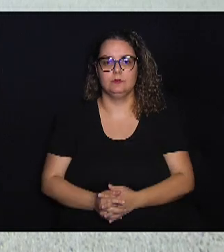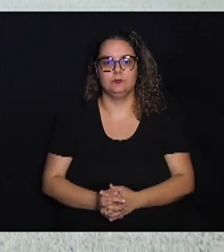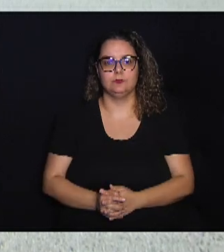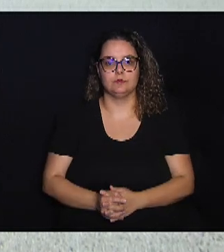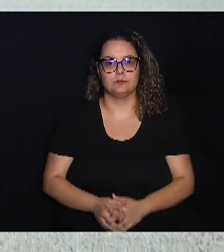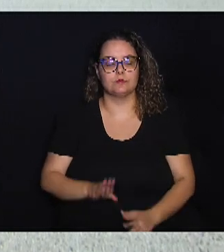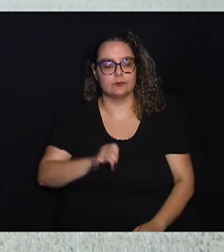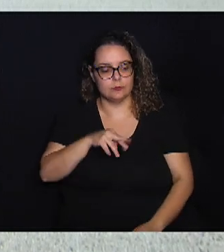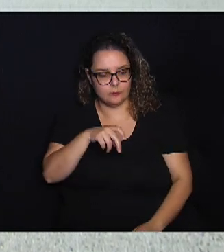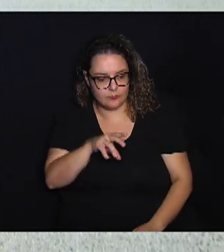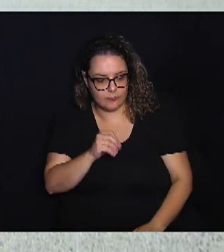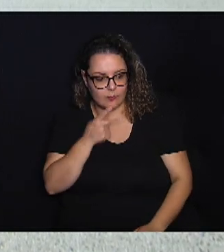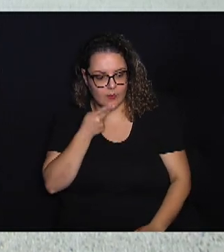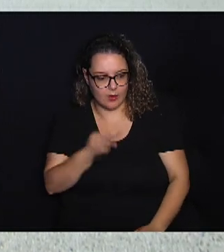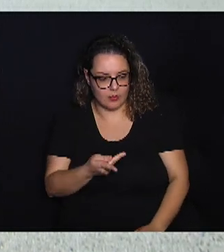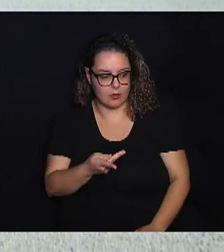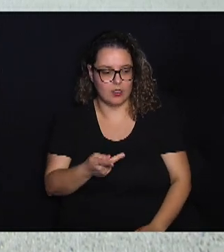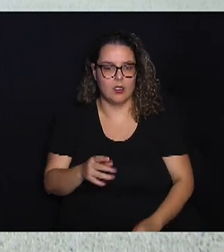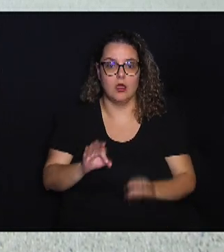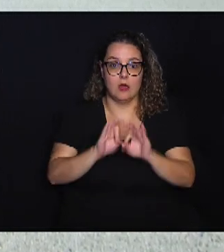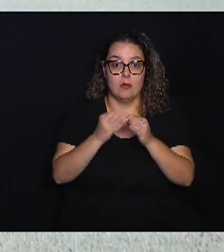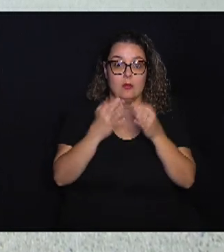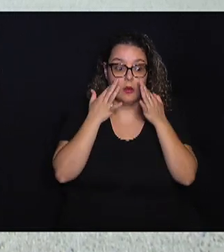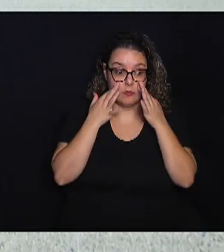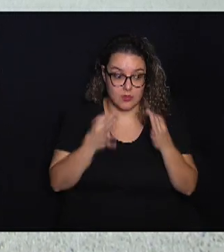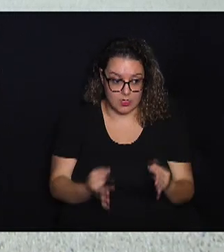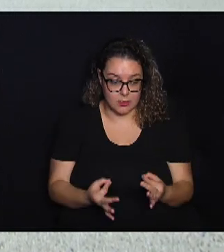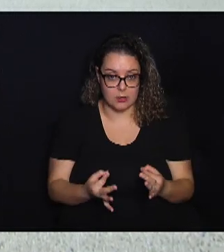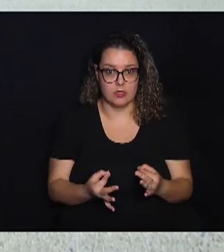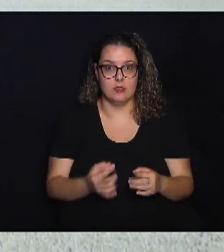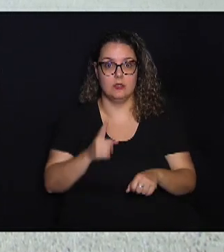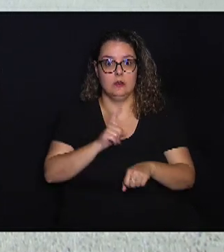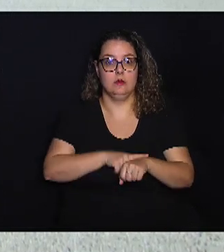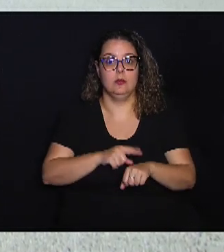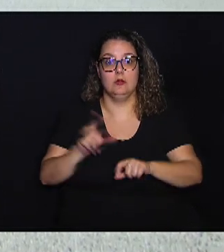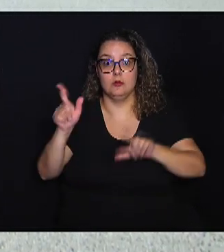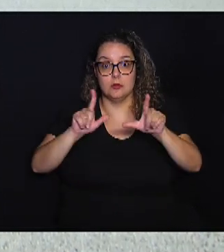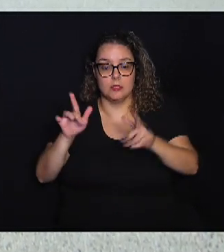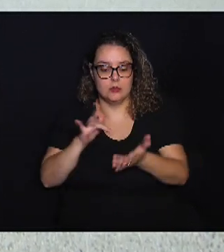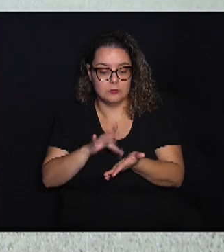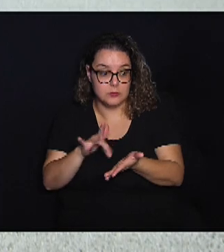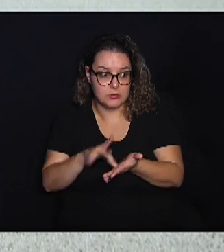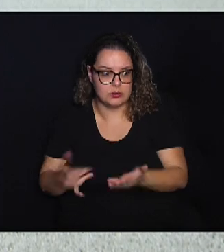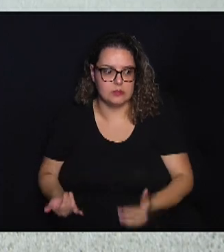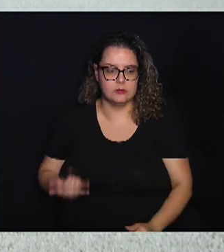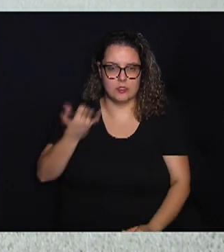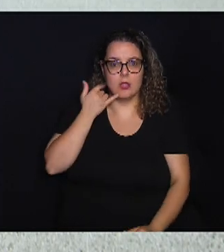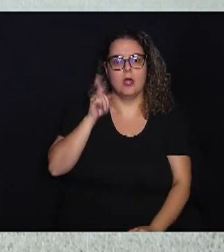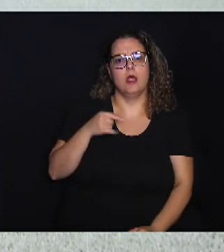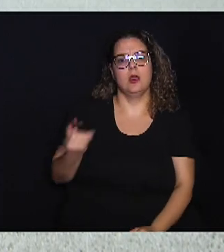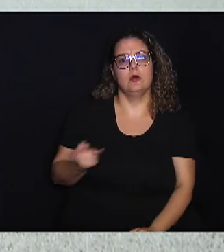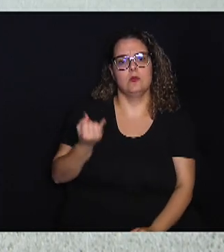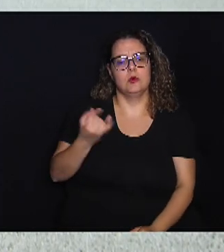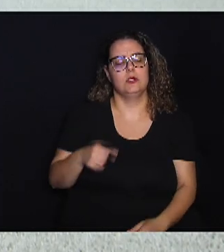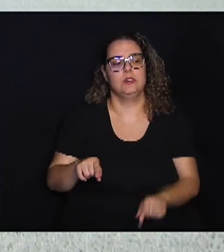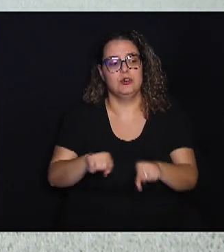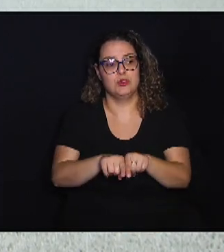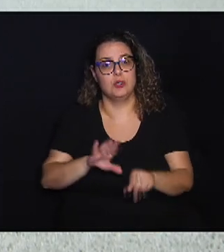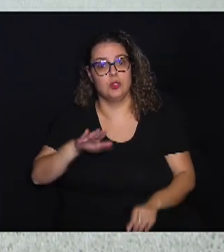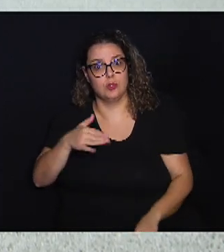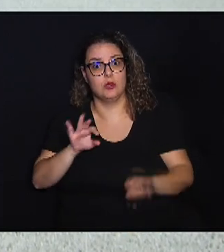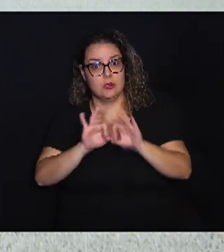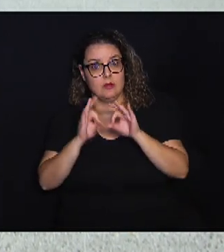Bernardo, você falou que a família tem que estar atenta com o tempo de tela e tudo mais. É importante também, quando a